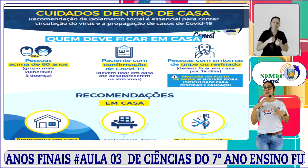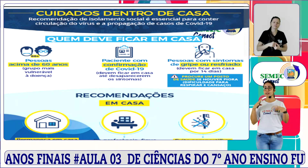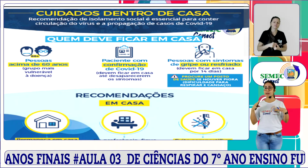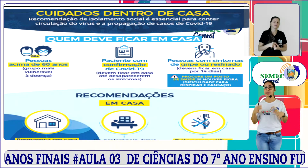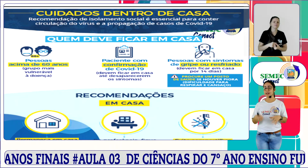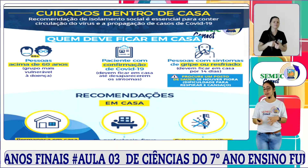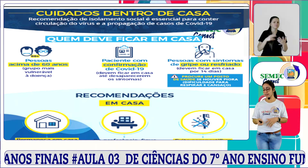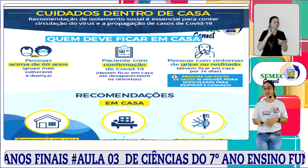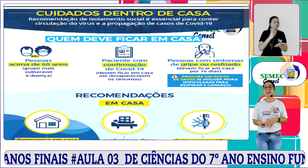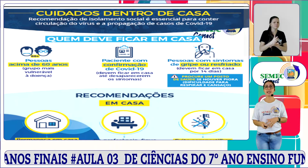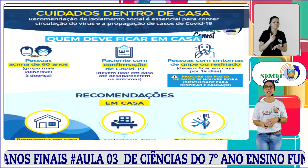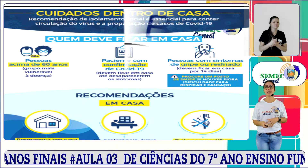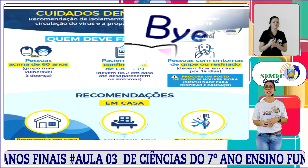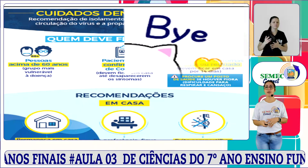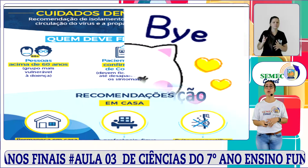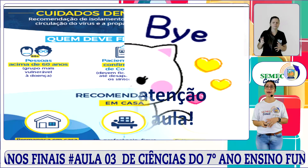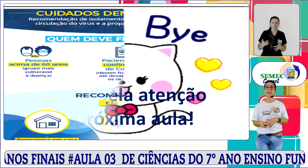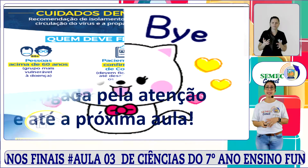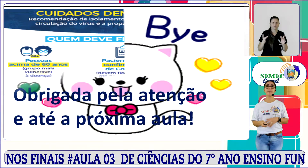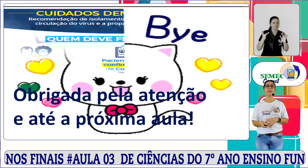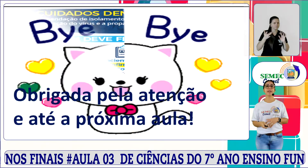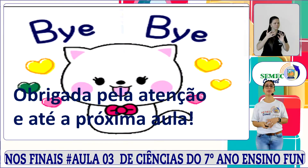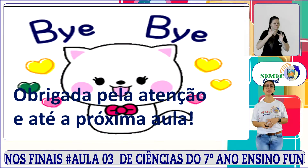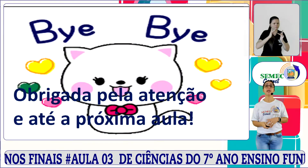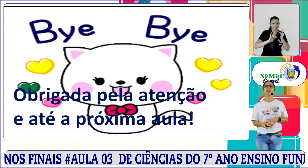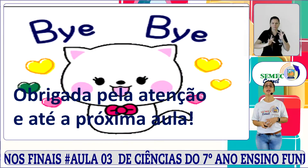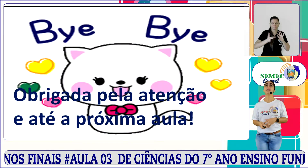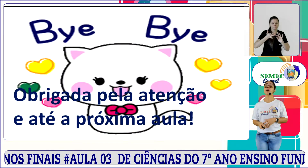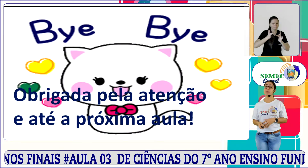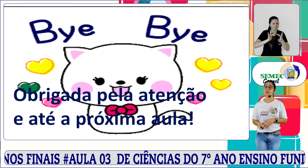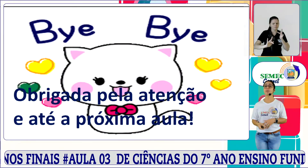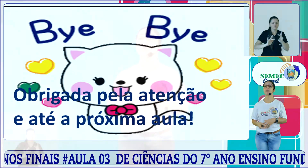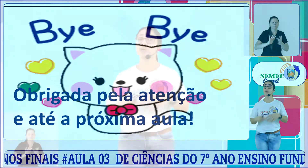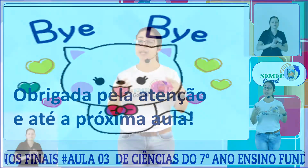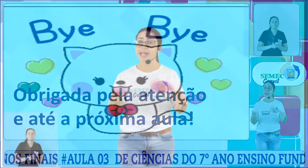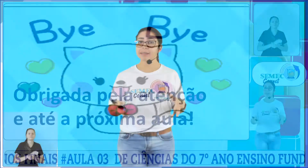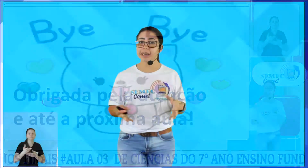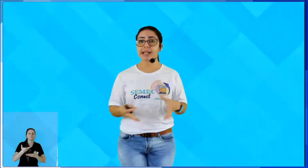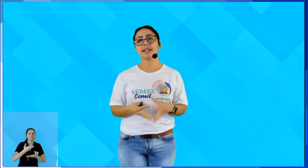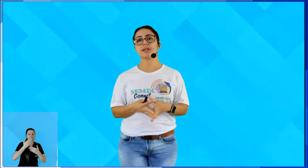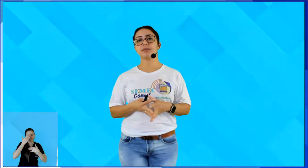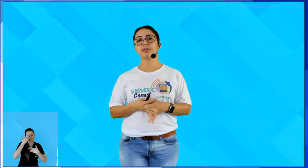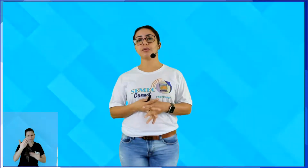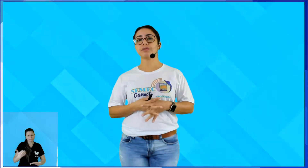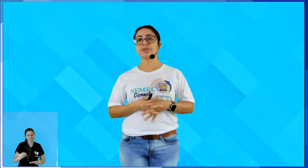pessoal, sempre evitar esse compartilhamento. Então, pessoal, muito obrigada